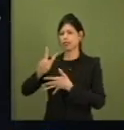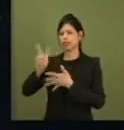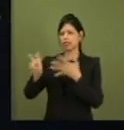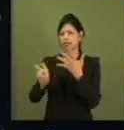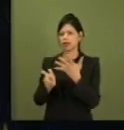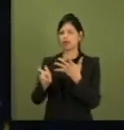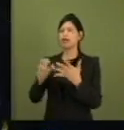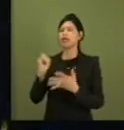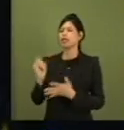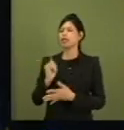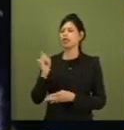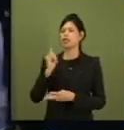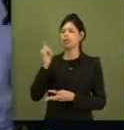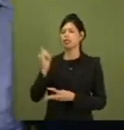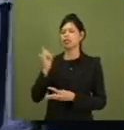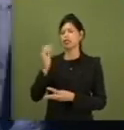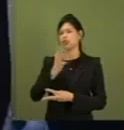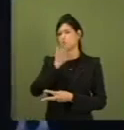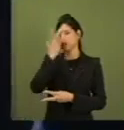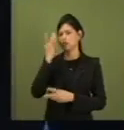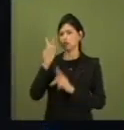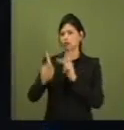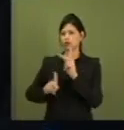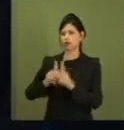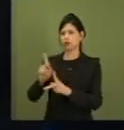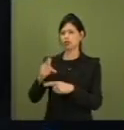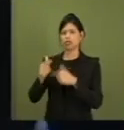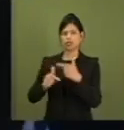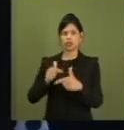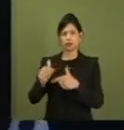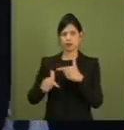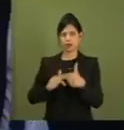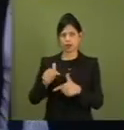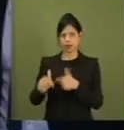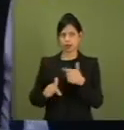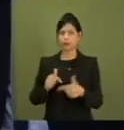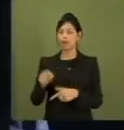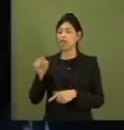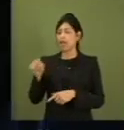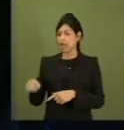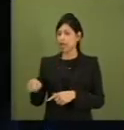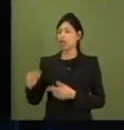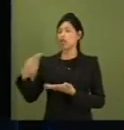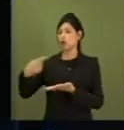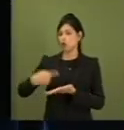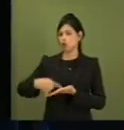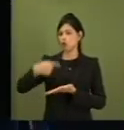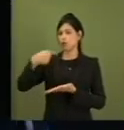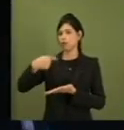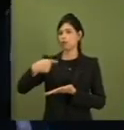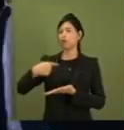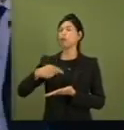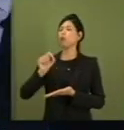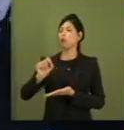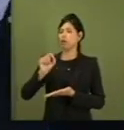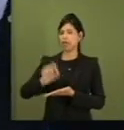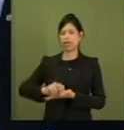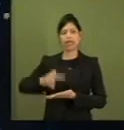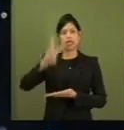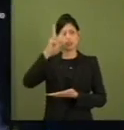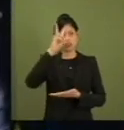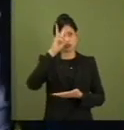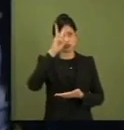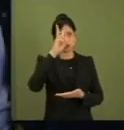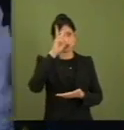todos, empregados e empregadores. E ele acertou que na próxima segunda-feira